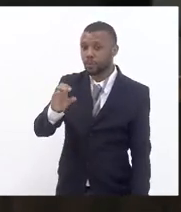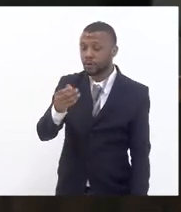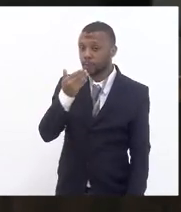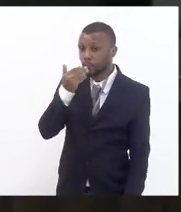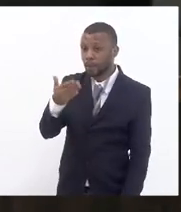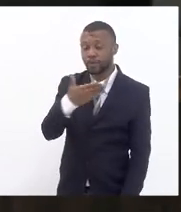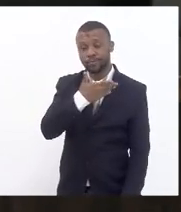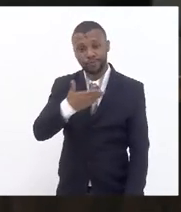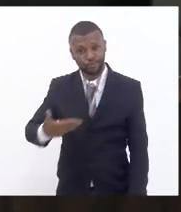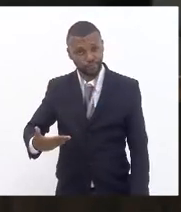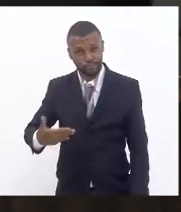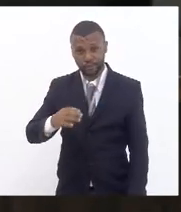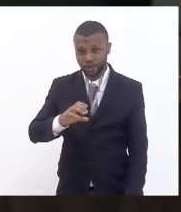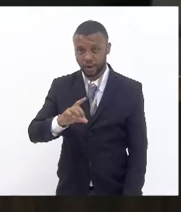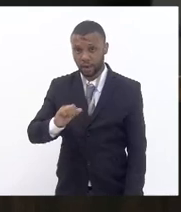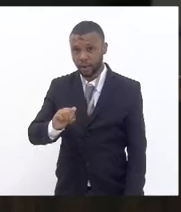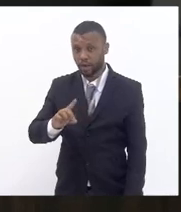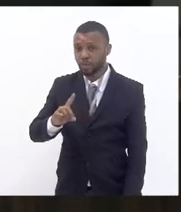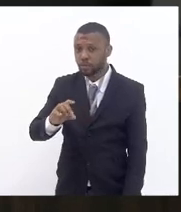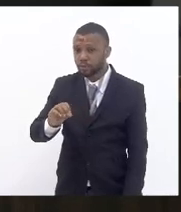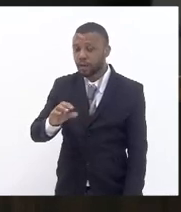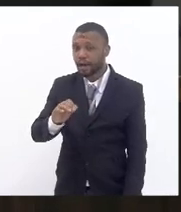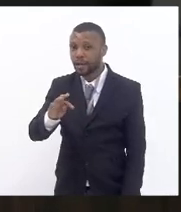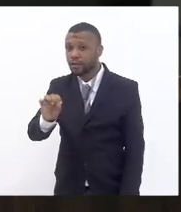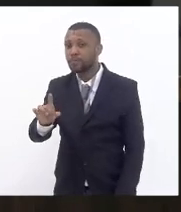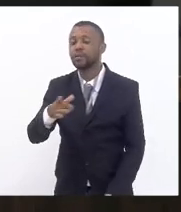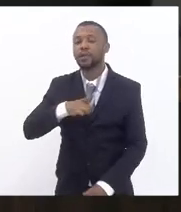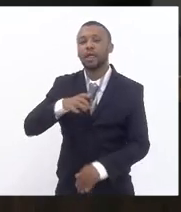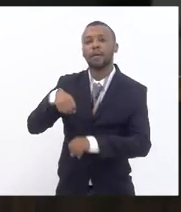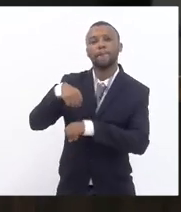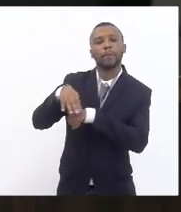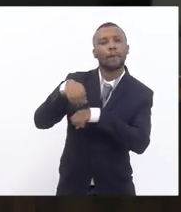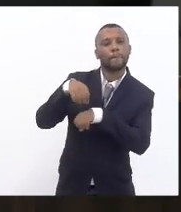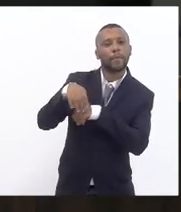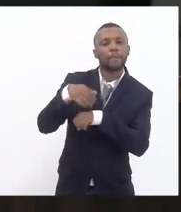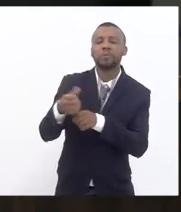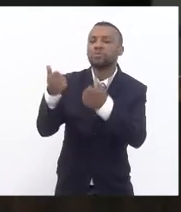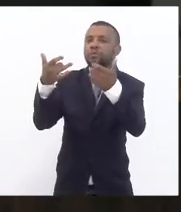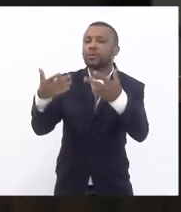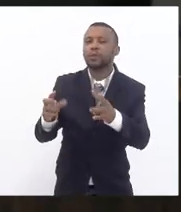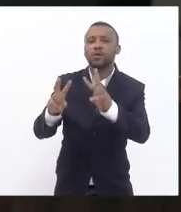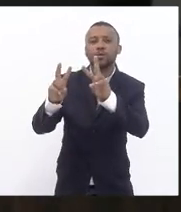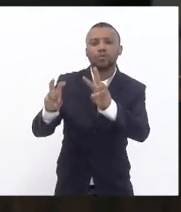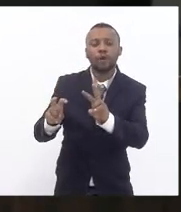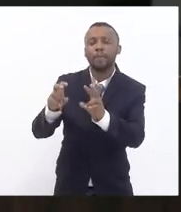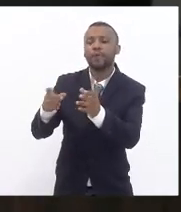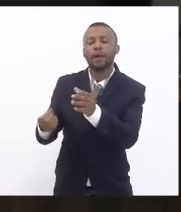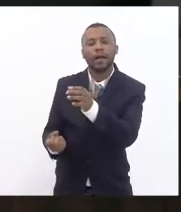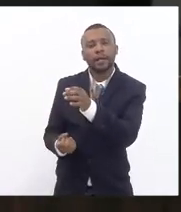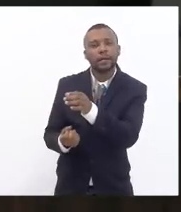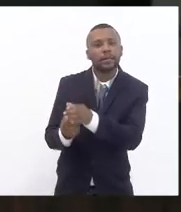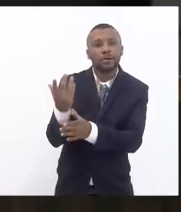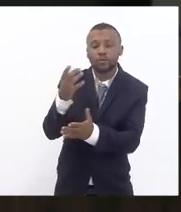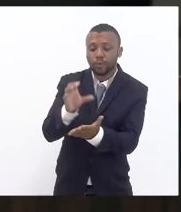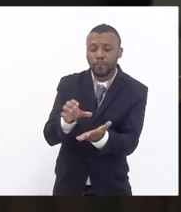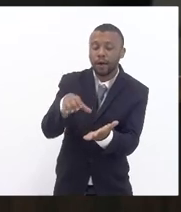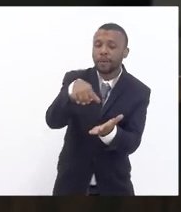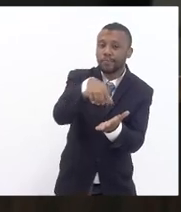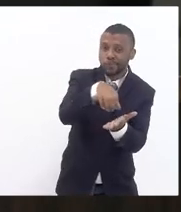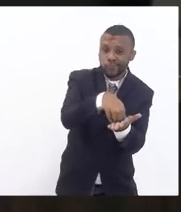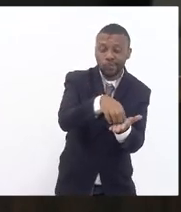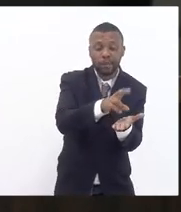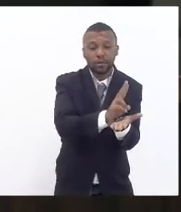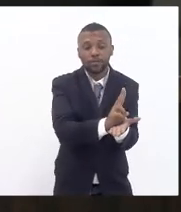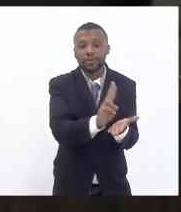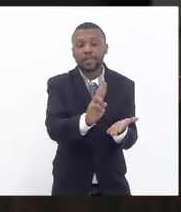Janeiro, doutor Cláudio Castro, o envio de mensagem dispondo sobre a instalação de uma subsede da Universidade do Estado do Rio de Janeiro